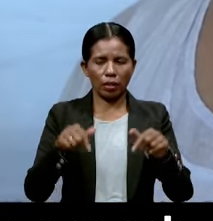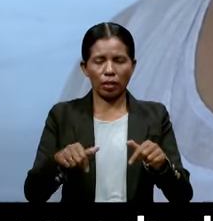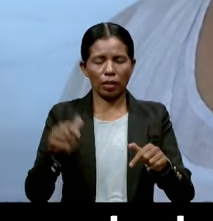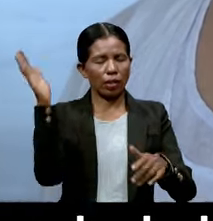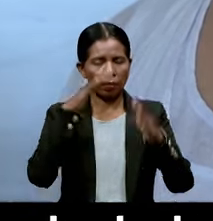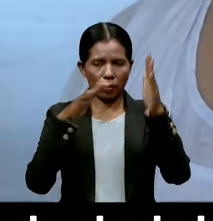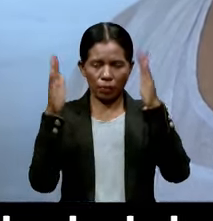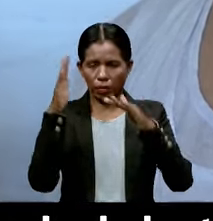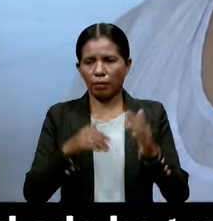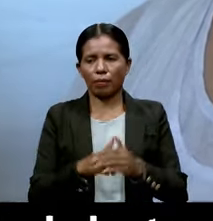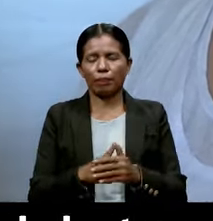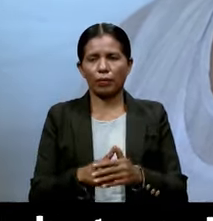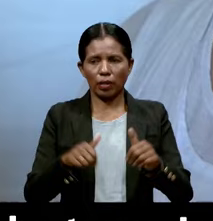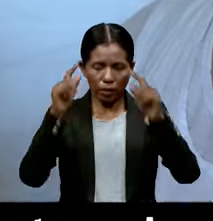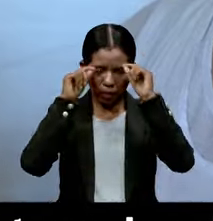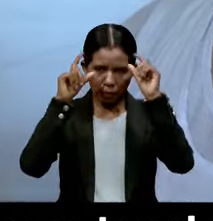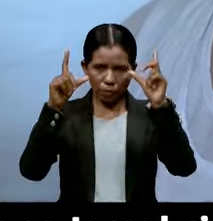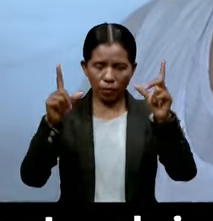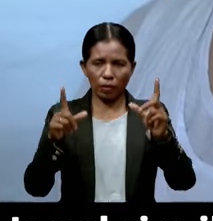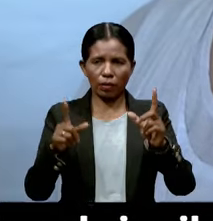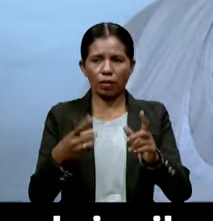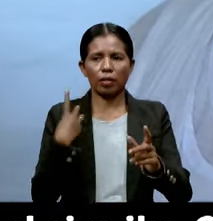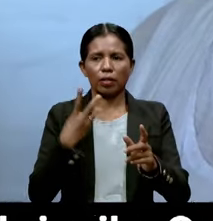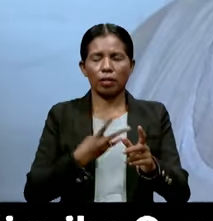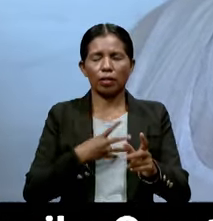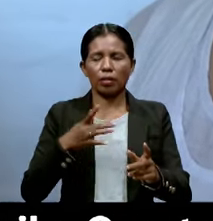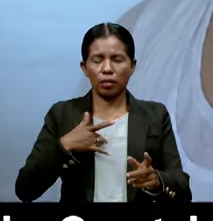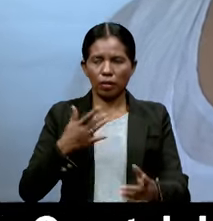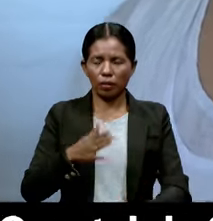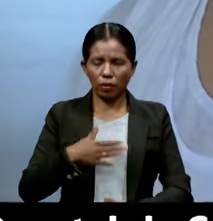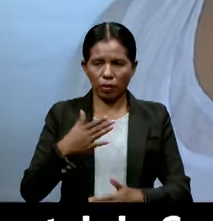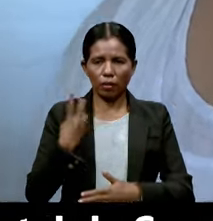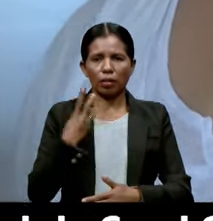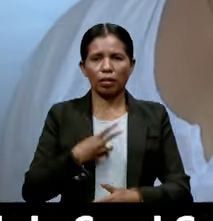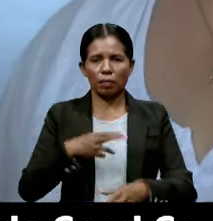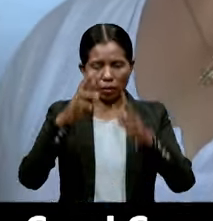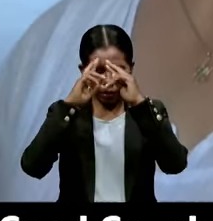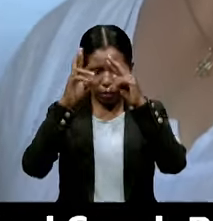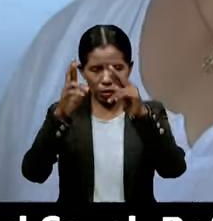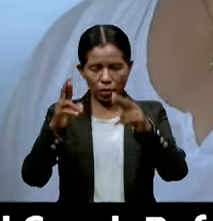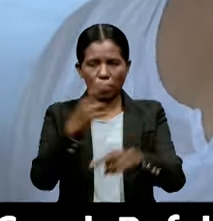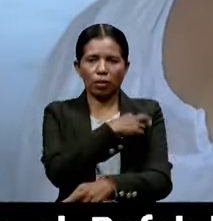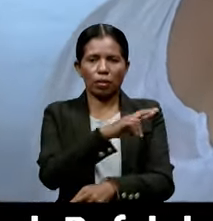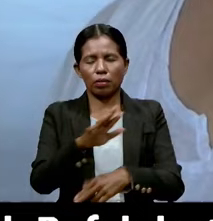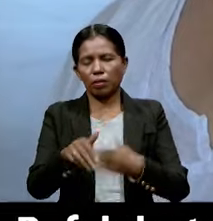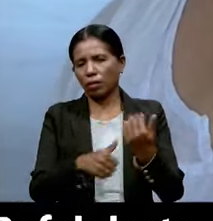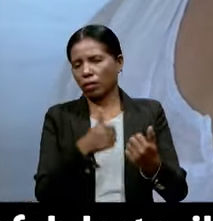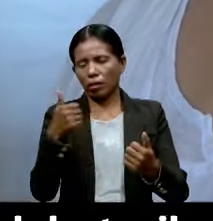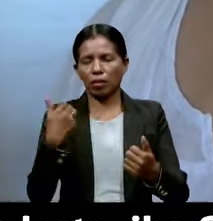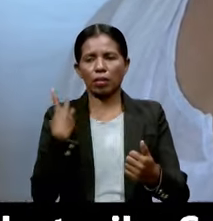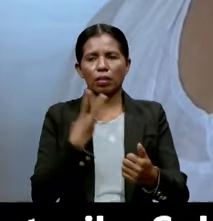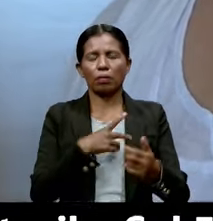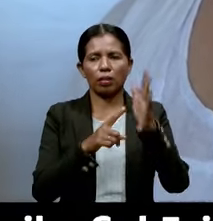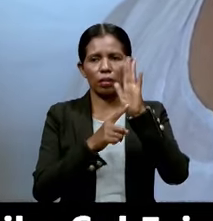problema. Ya parte ya Timor nian ita aprecia itamos respeta o religion sira seluk ne be maka iha itamos satu do